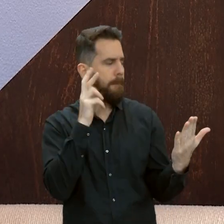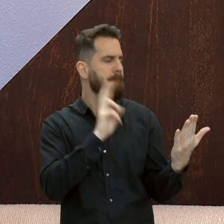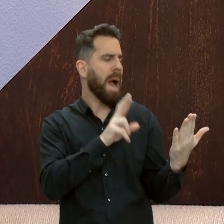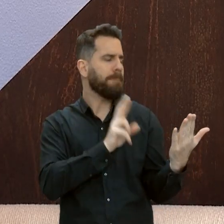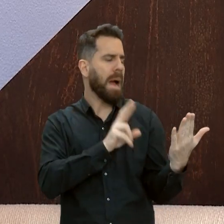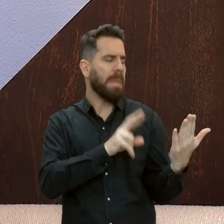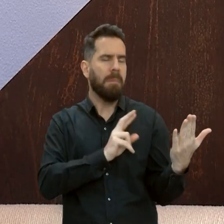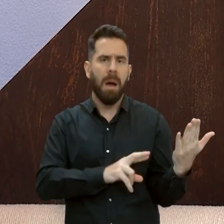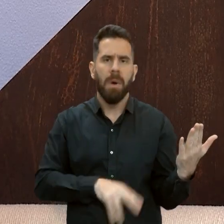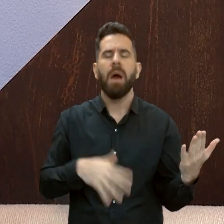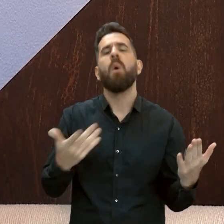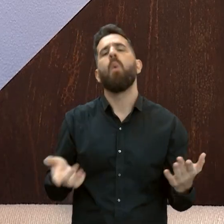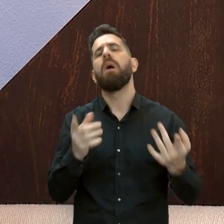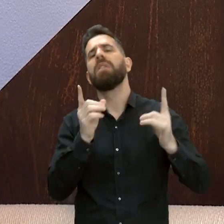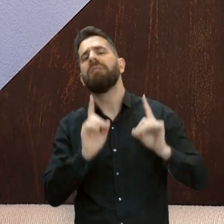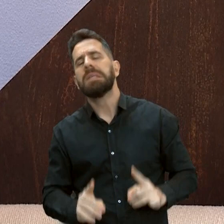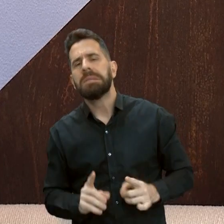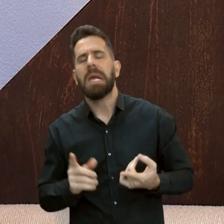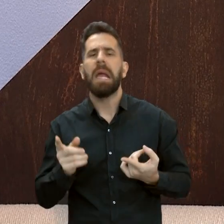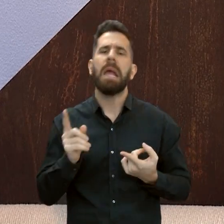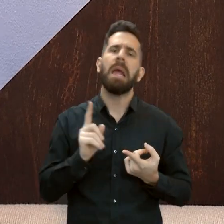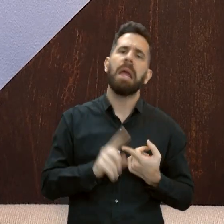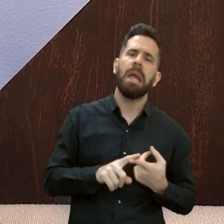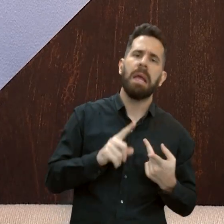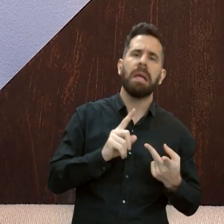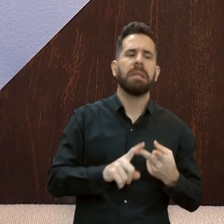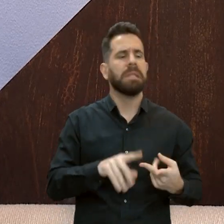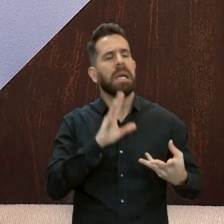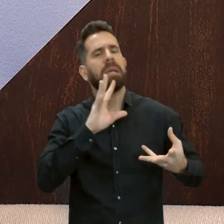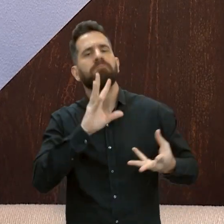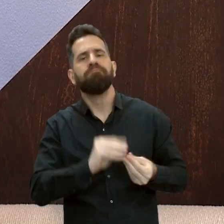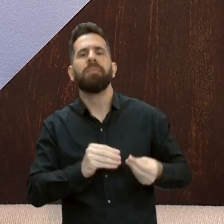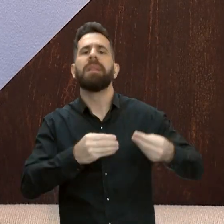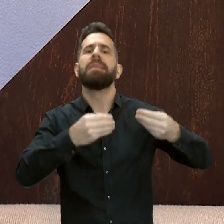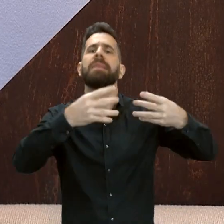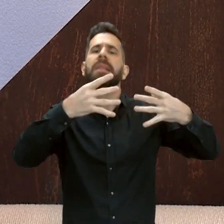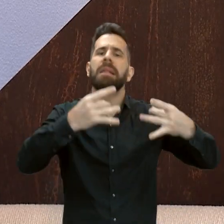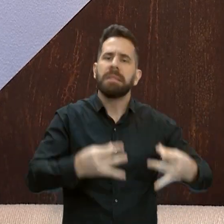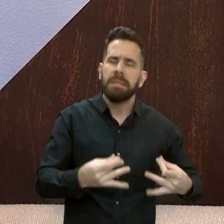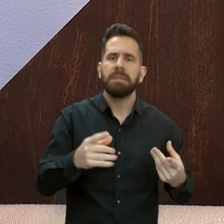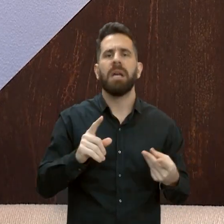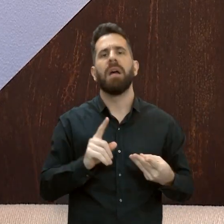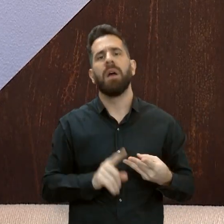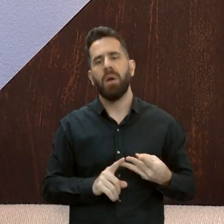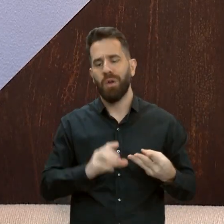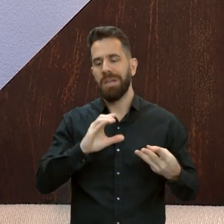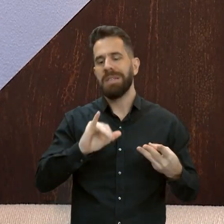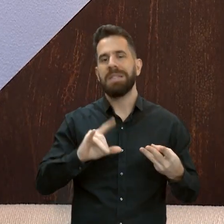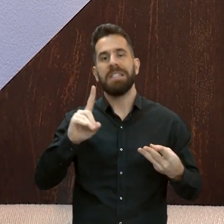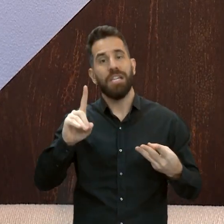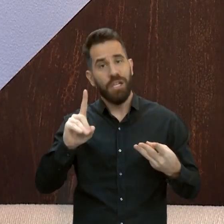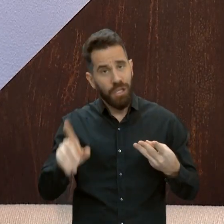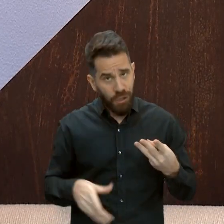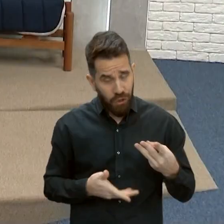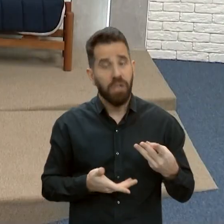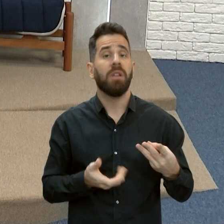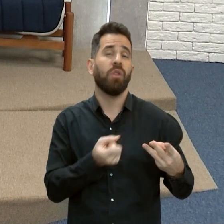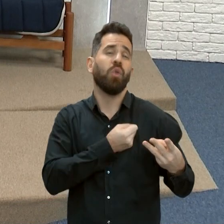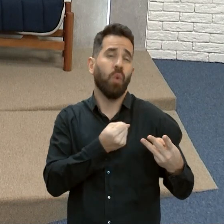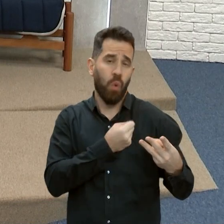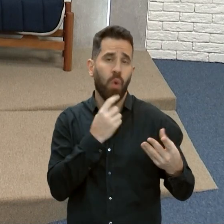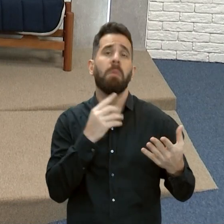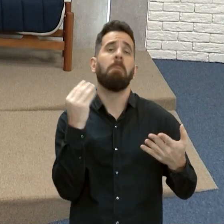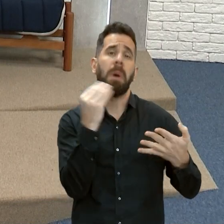da candidata, vai fazer uma breve descrição da deficiência, vai falar o CID. Embora pareça burocrático,